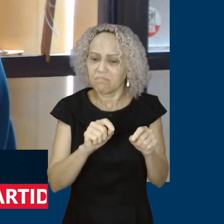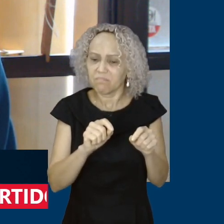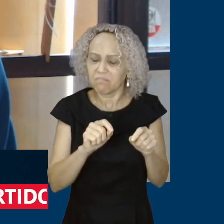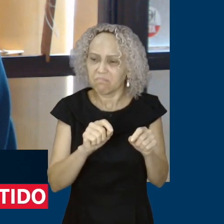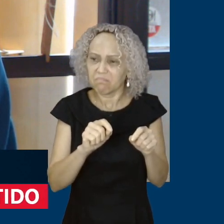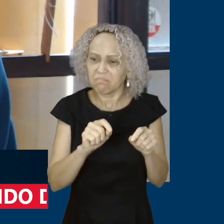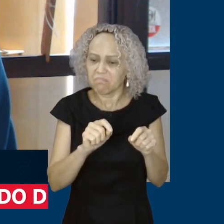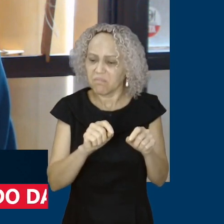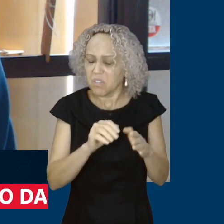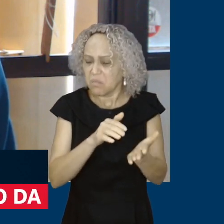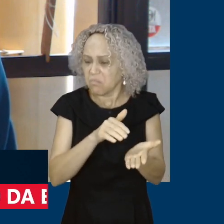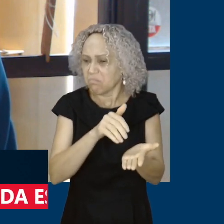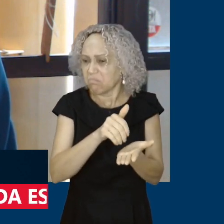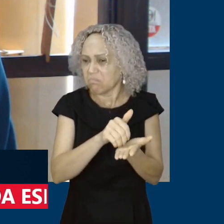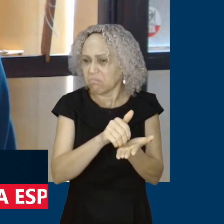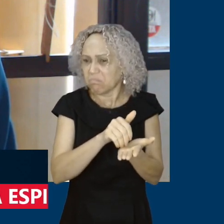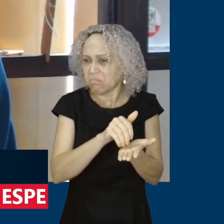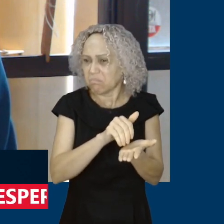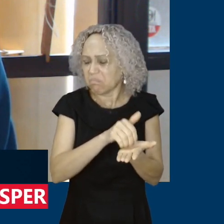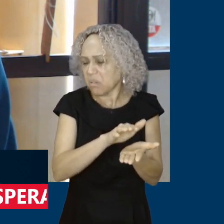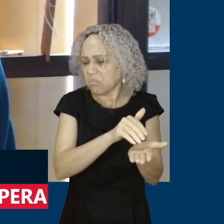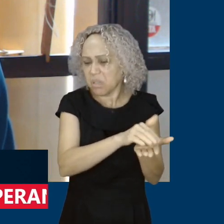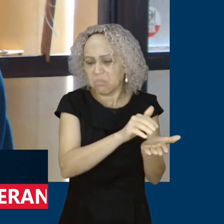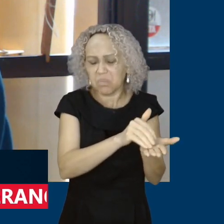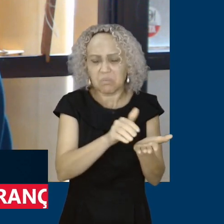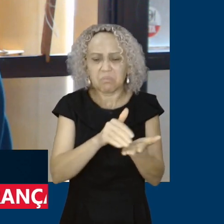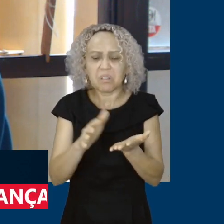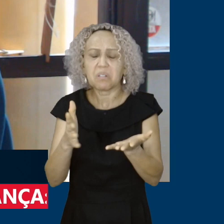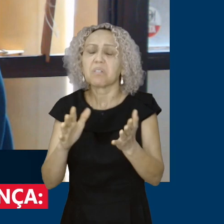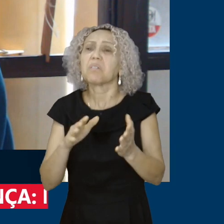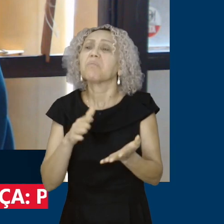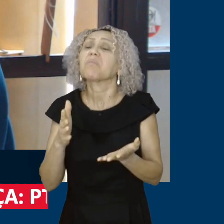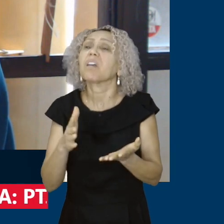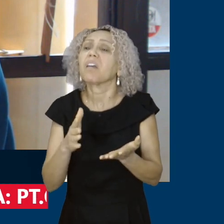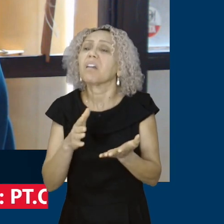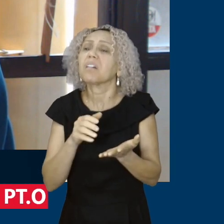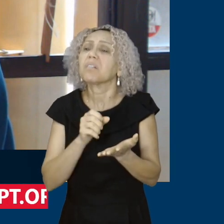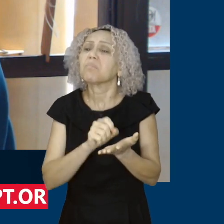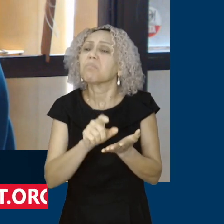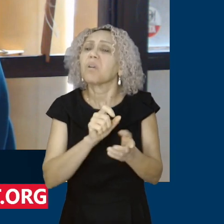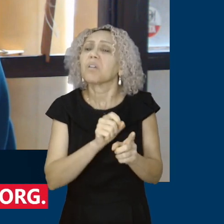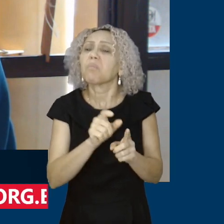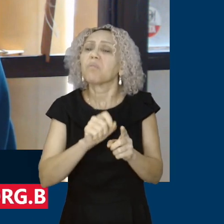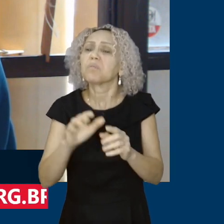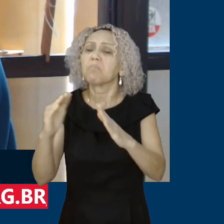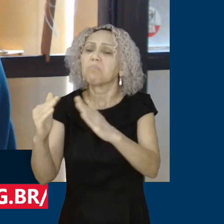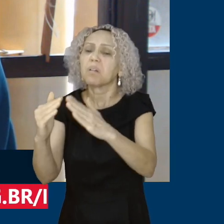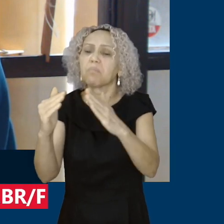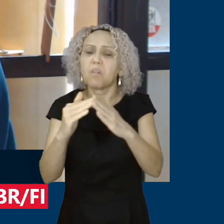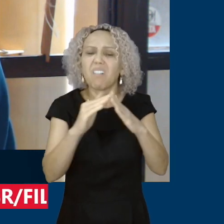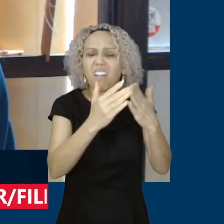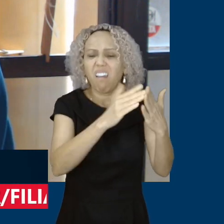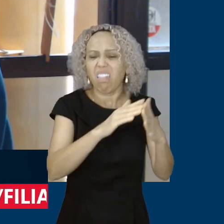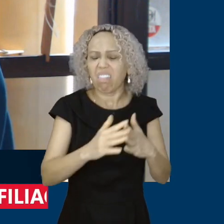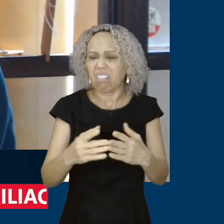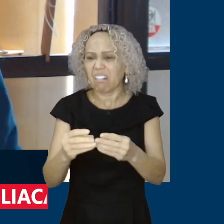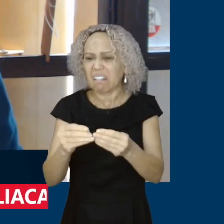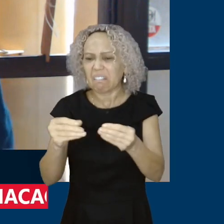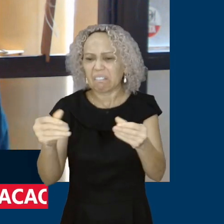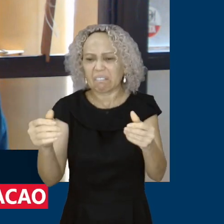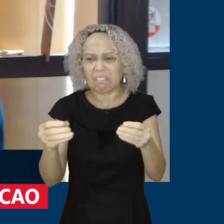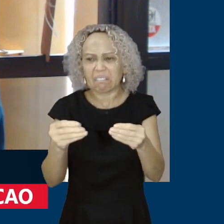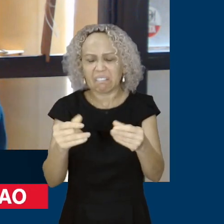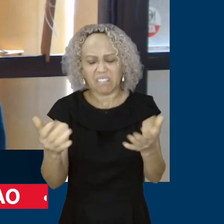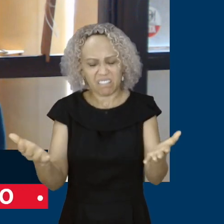morros, foram para as beiras dos rios, dos córregos, em áreas sensíveis do ponto de vista ambiental e